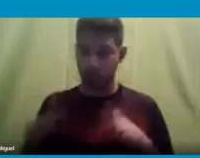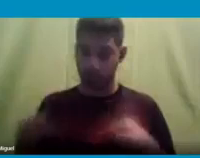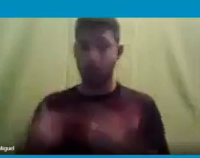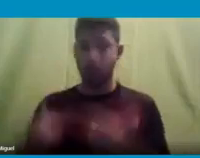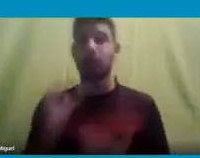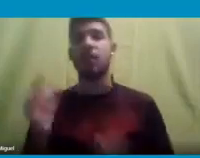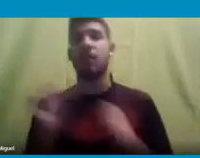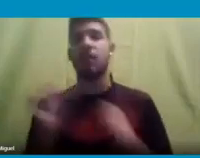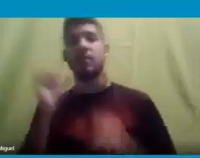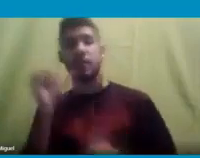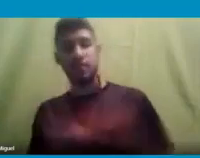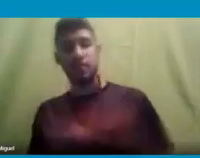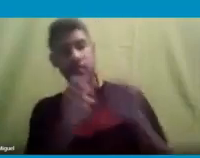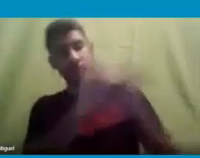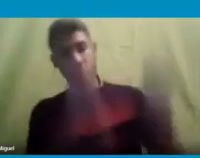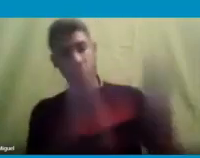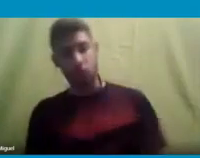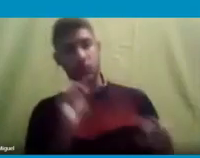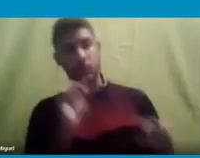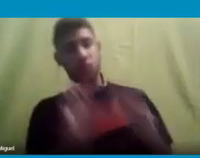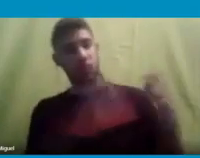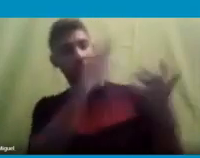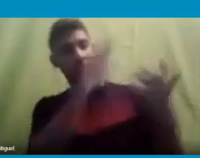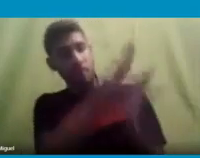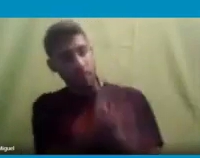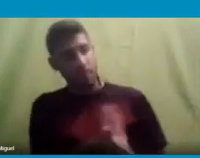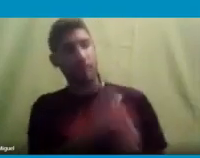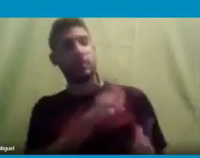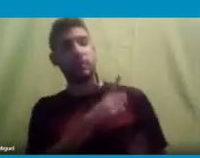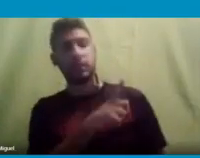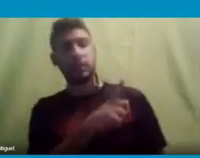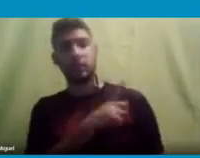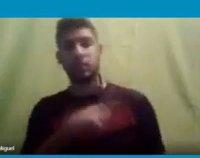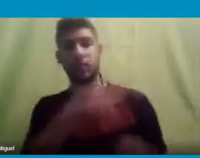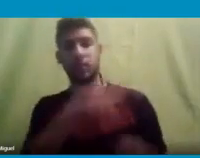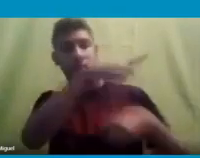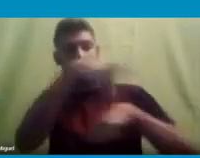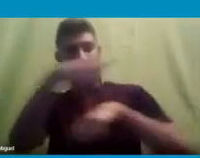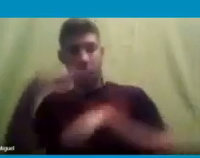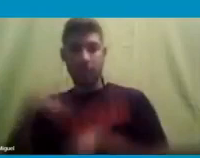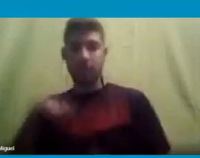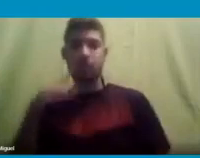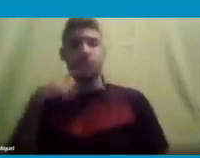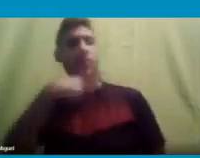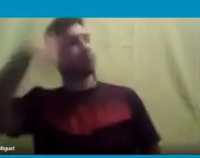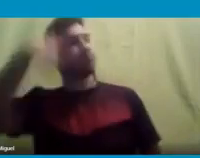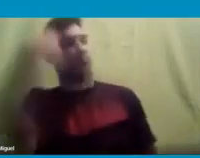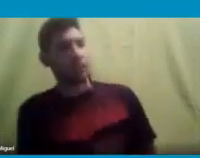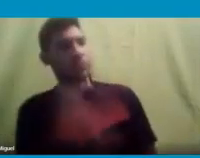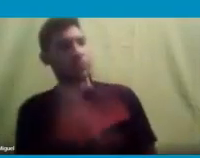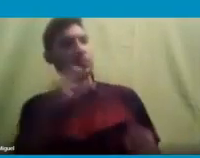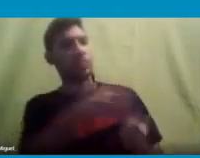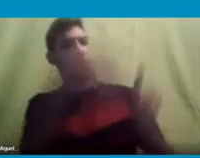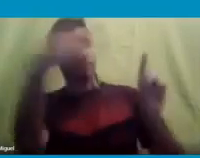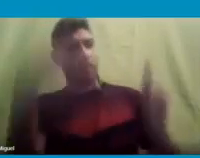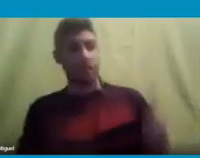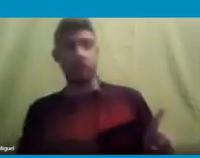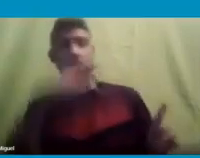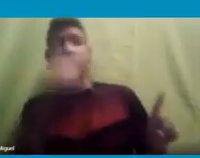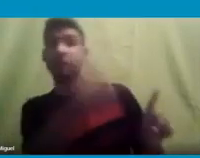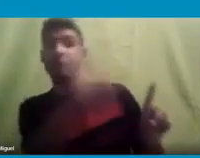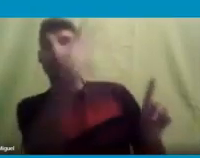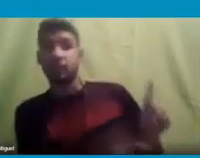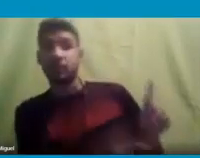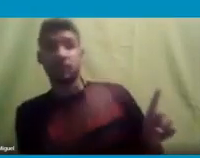para transformar essa realidade de discriminação racial de um país extremamente machista e LGBTfóbico. É isso que vai fazer